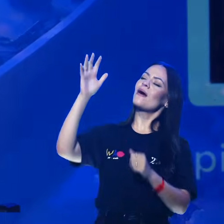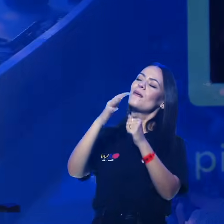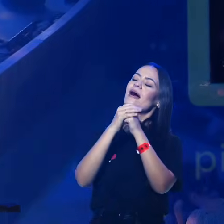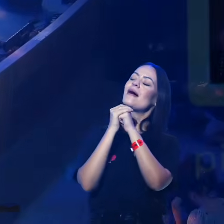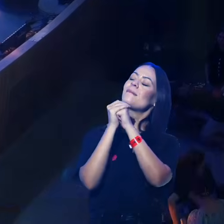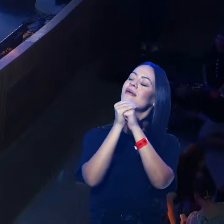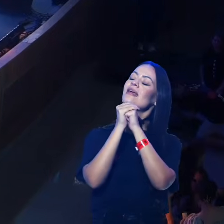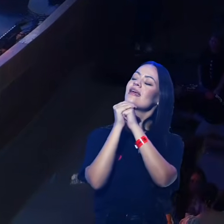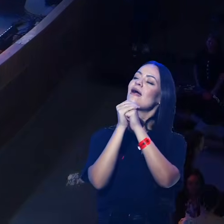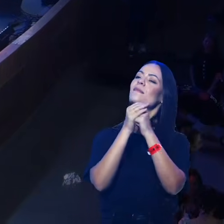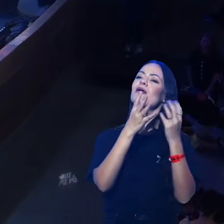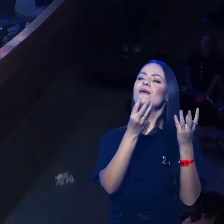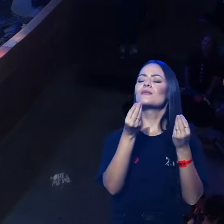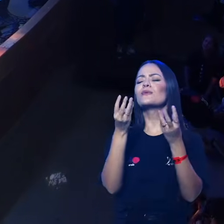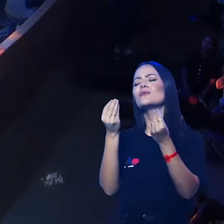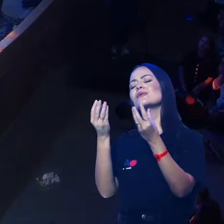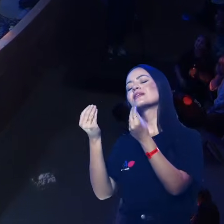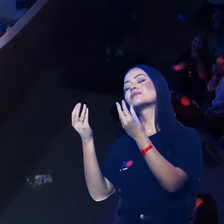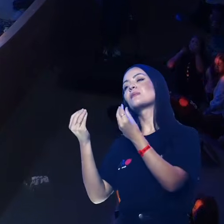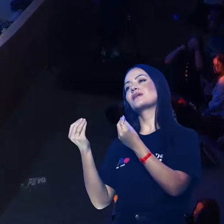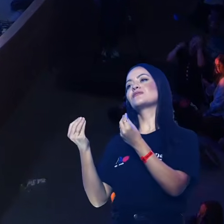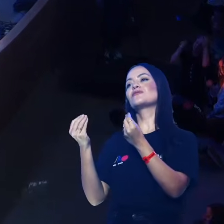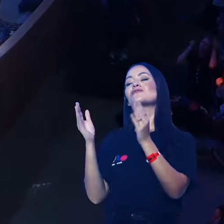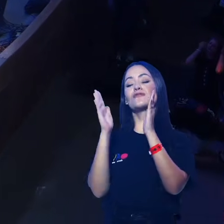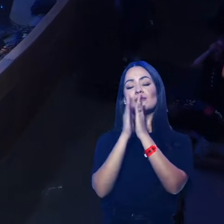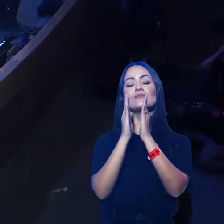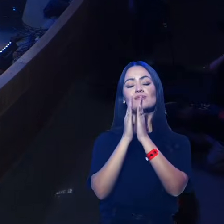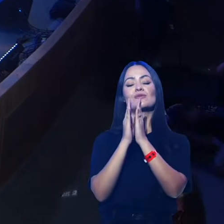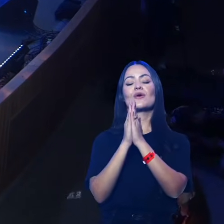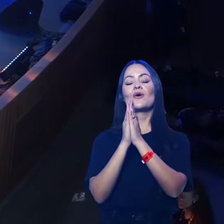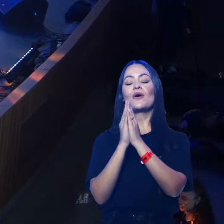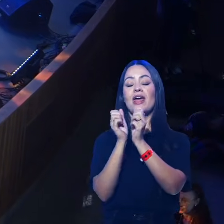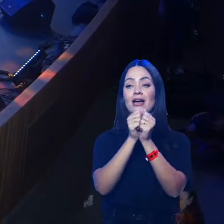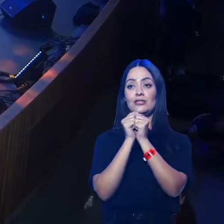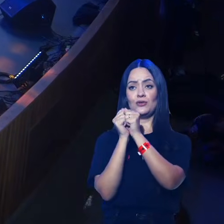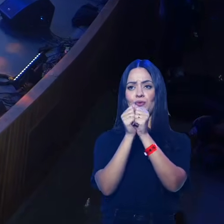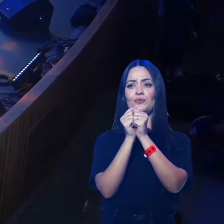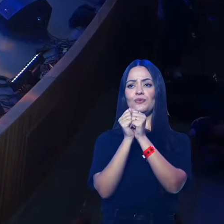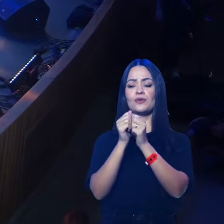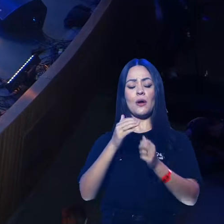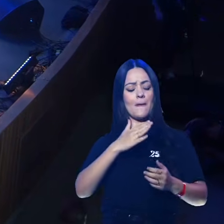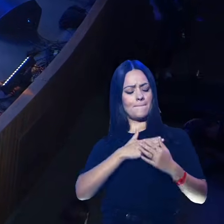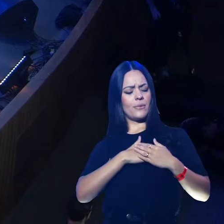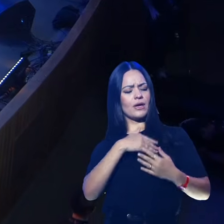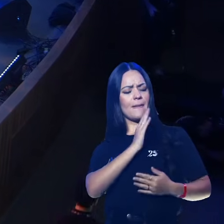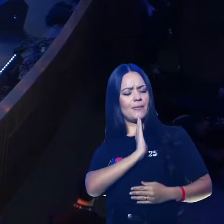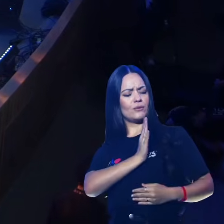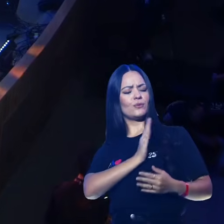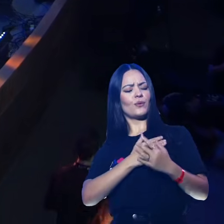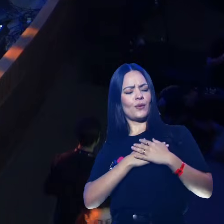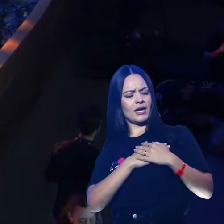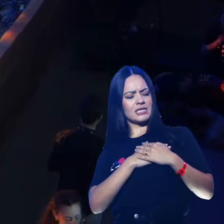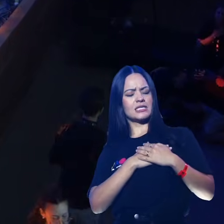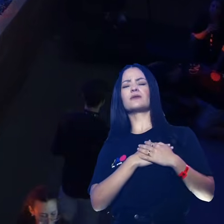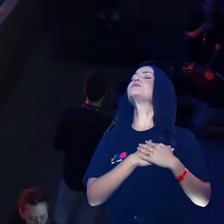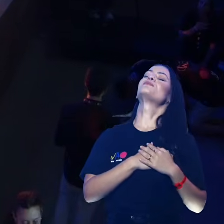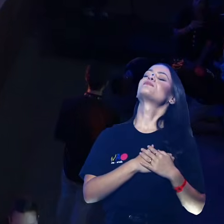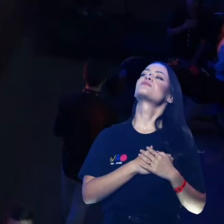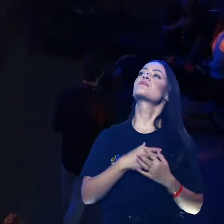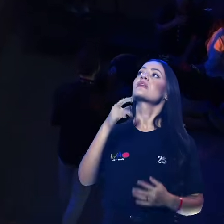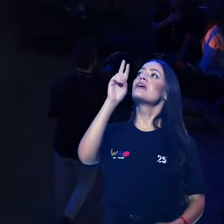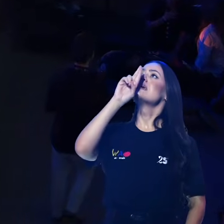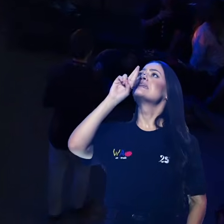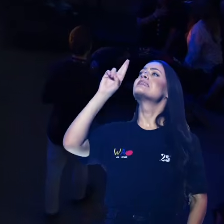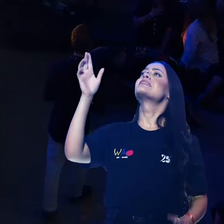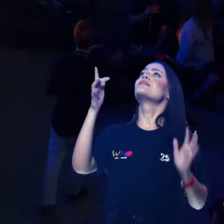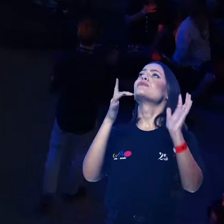amém, amém. Quanta gente lá no fundo. Vamos orar juntos, igreja. Põe a mão aí no teu coração e ora assim comigo: